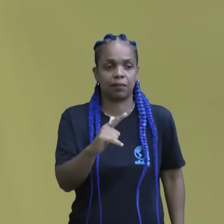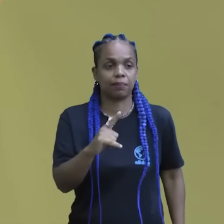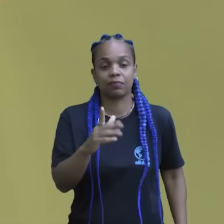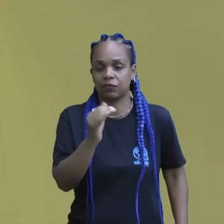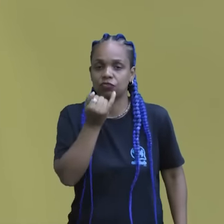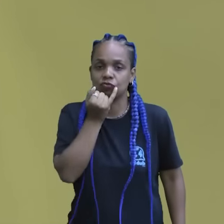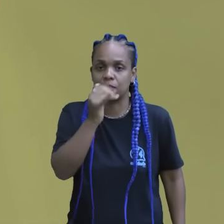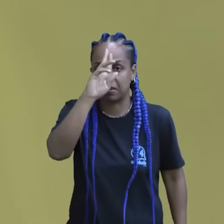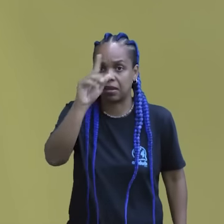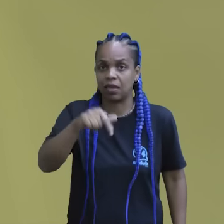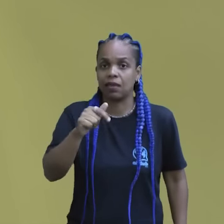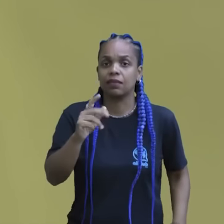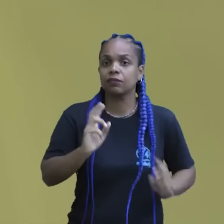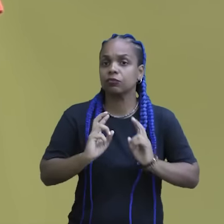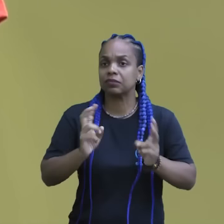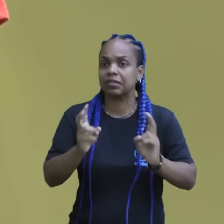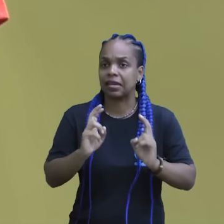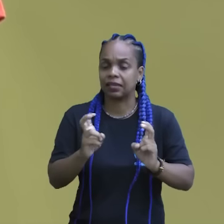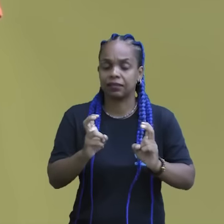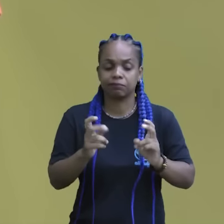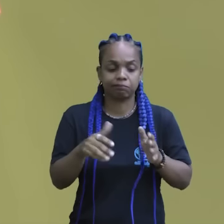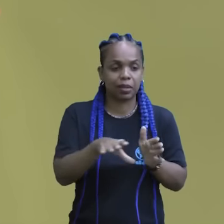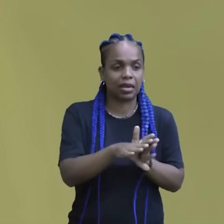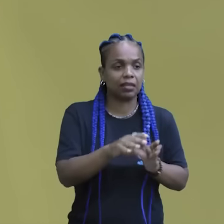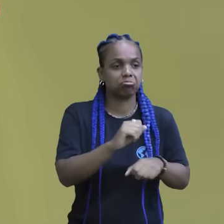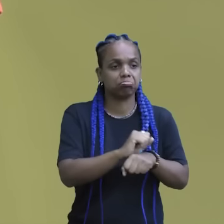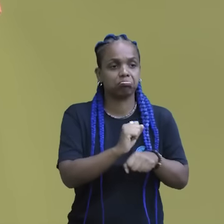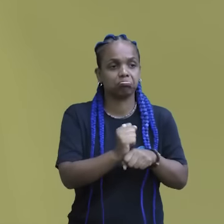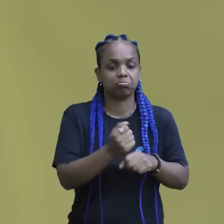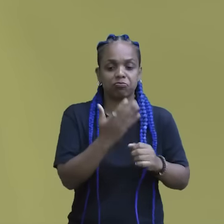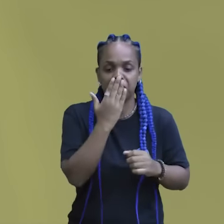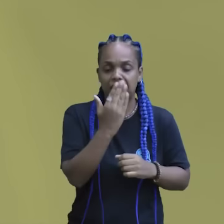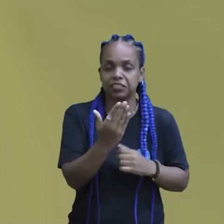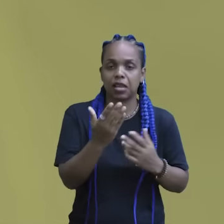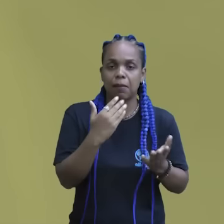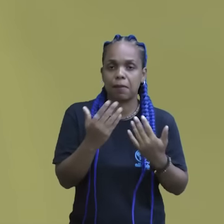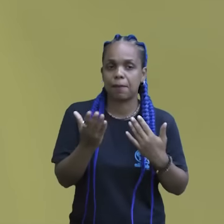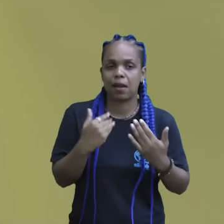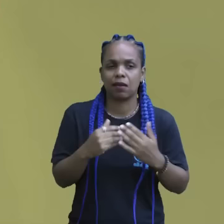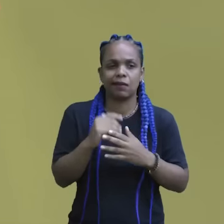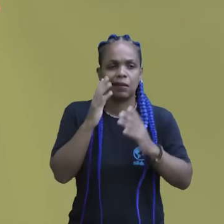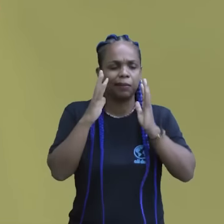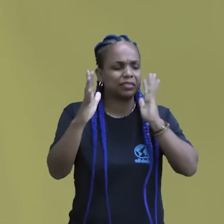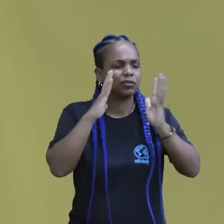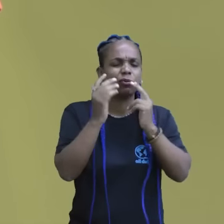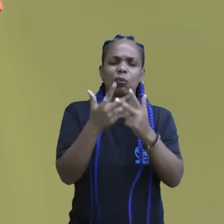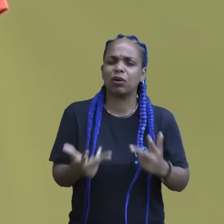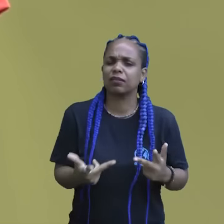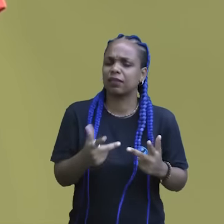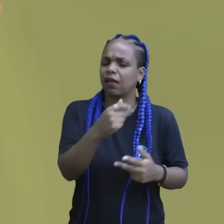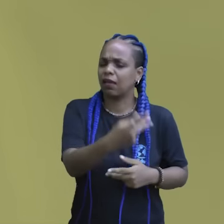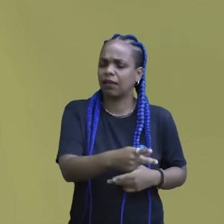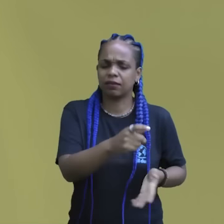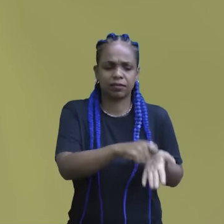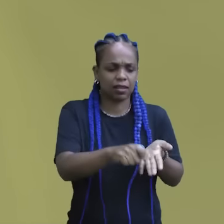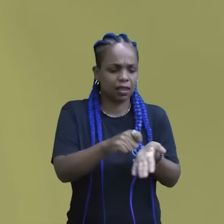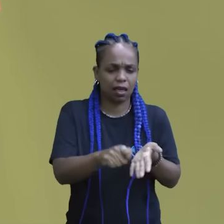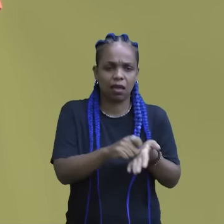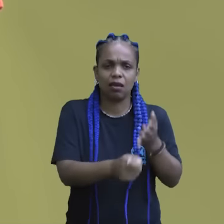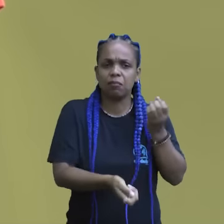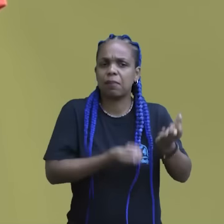coisa ele escreveu. Esse ponto é também alguma coisa que tem a ver com Dostoiévski, né, que escreve